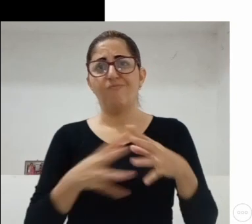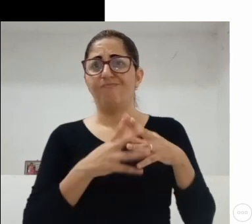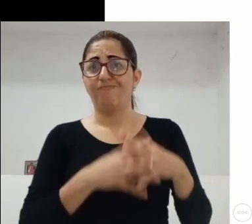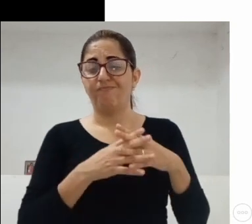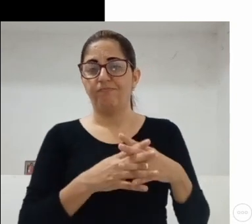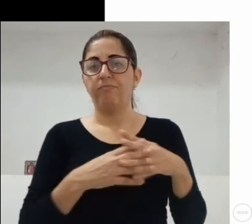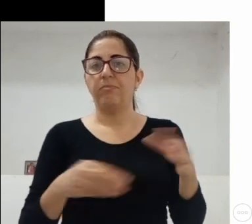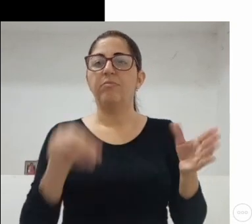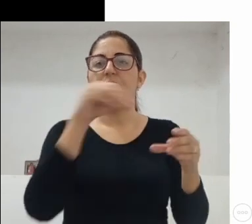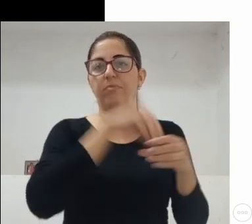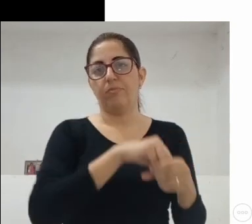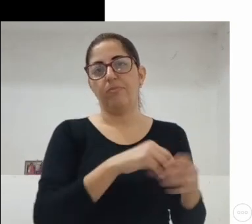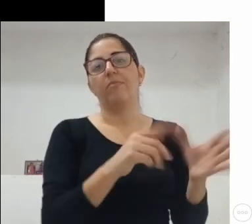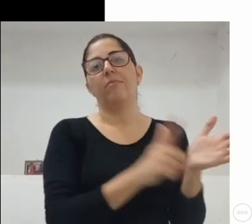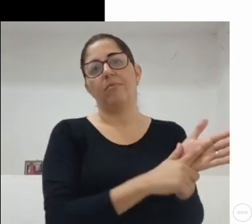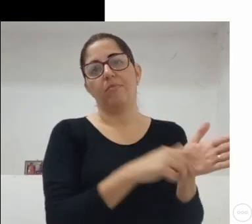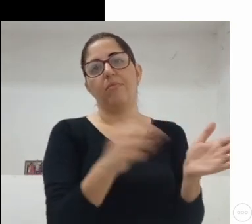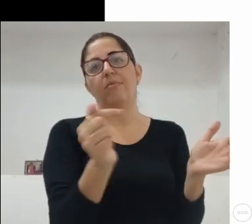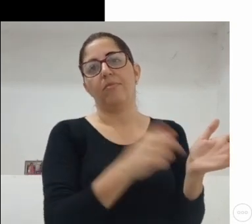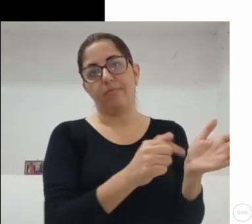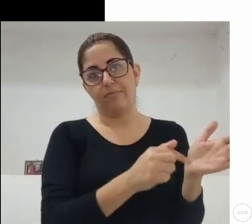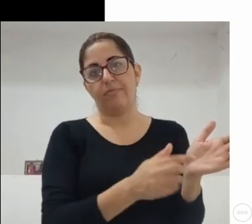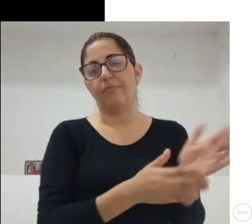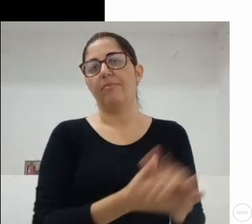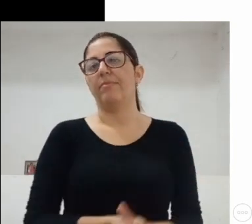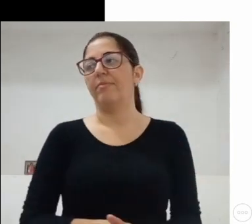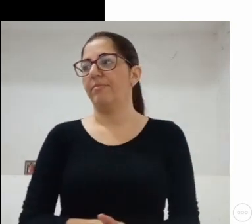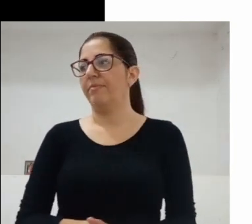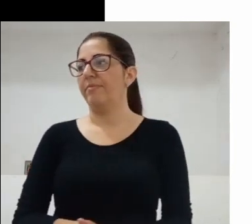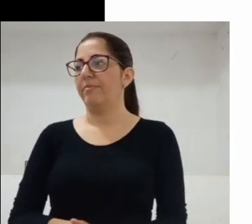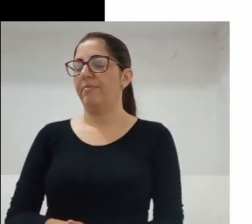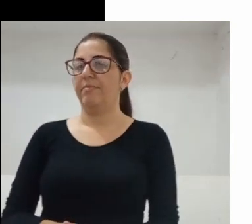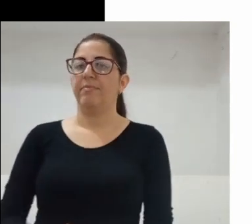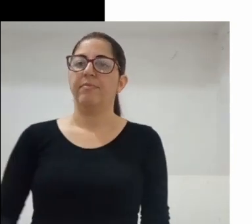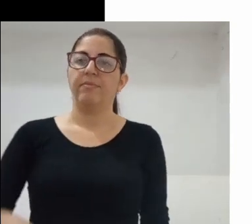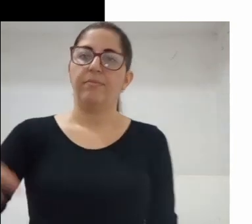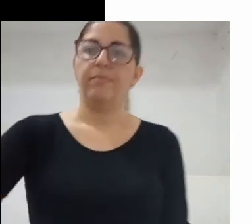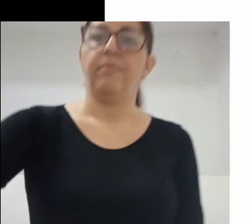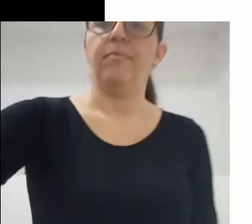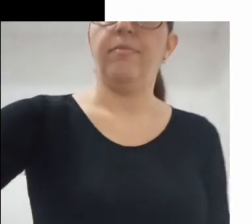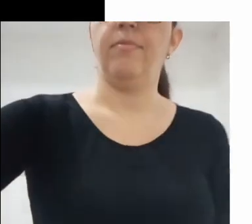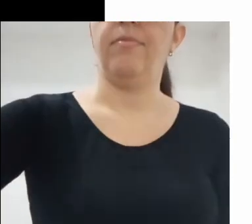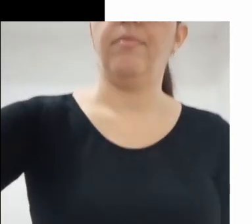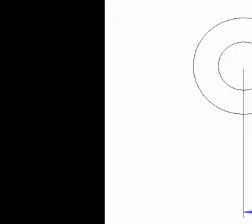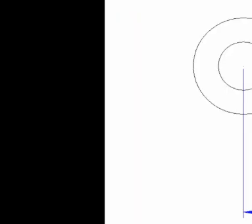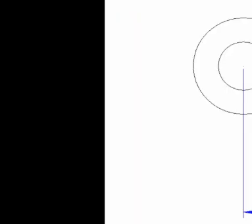distância dessa legenda, para o desenho não ficar tumultuado dentro dessa nossa folha, certo?